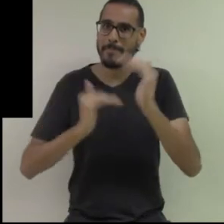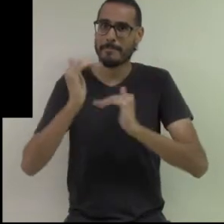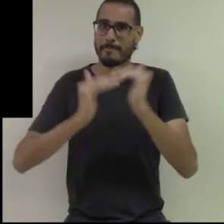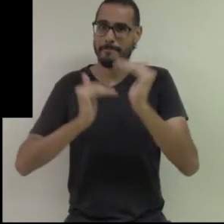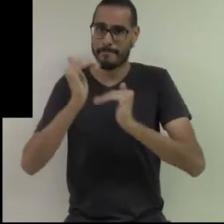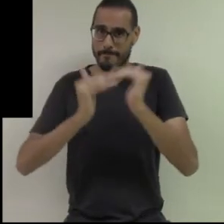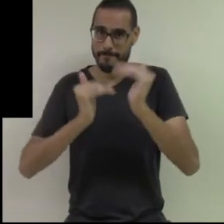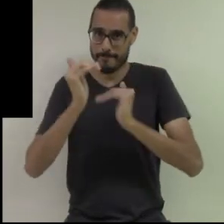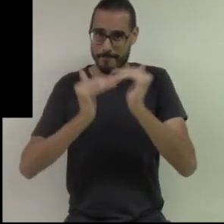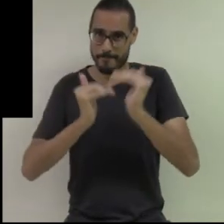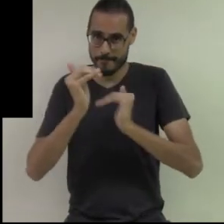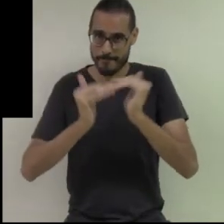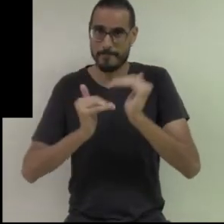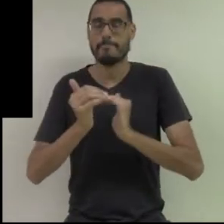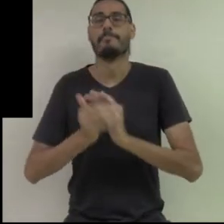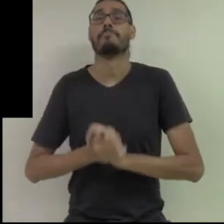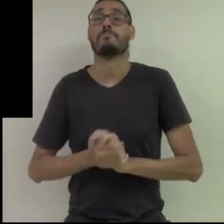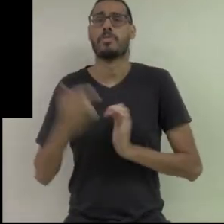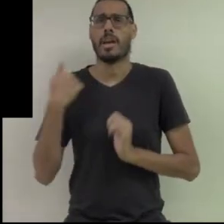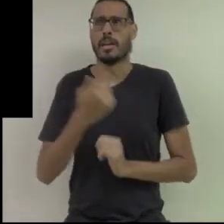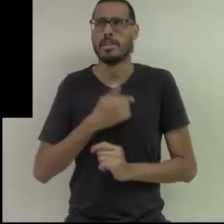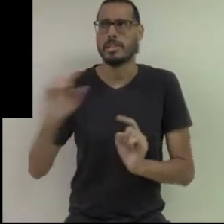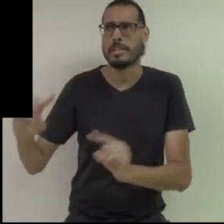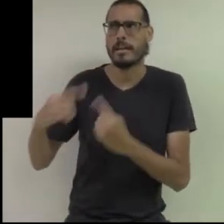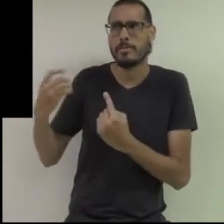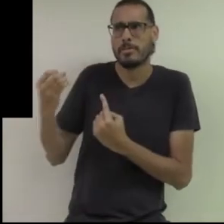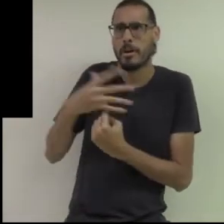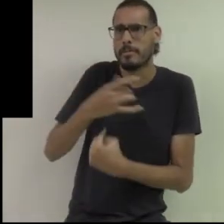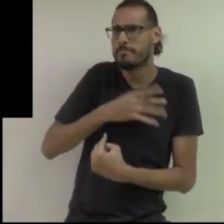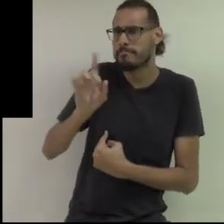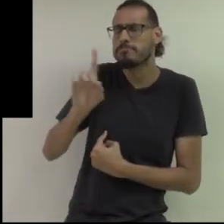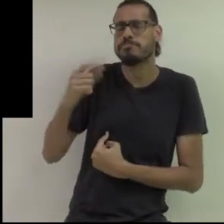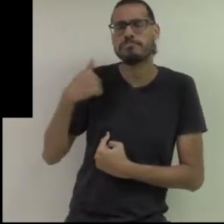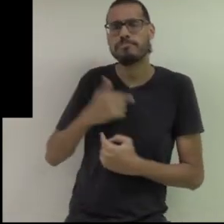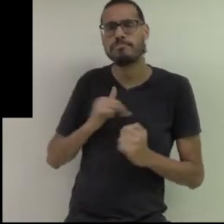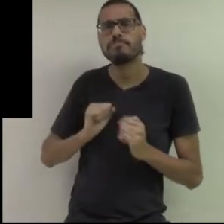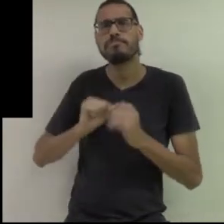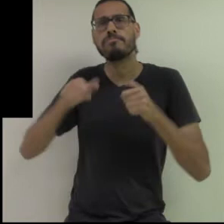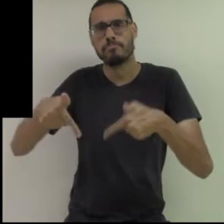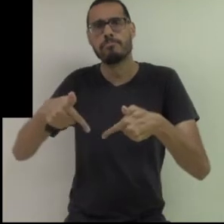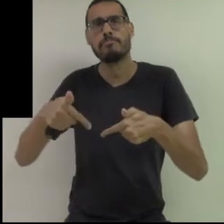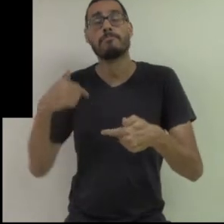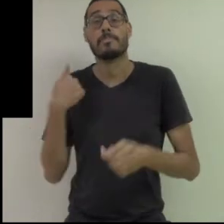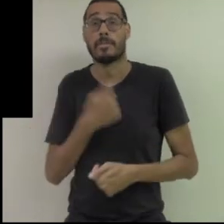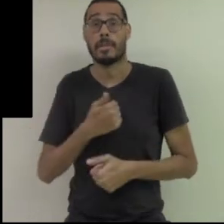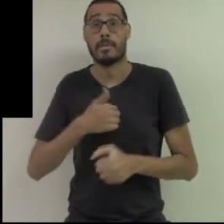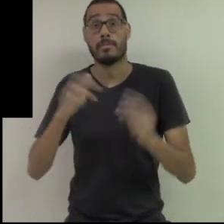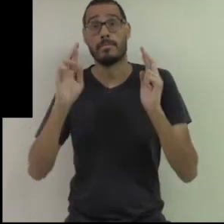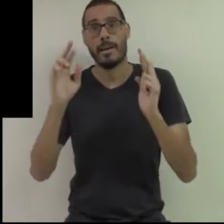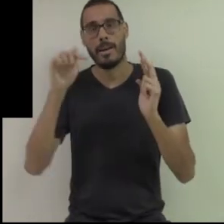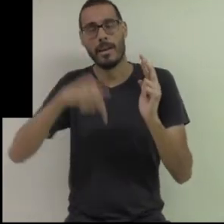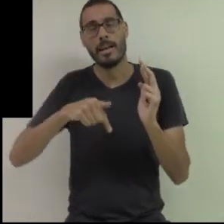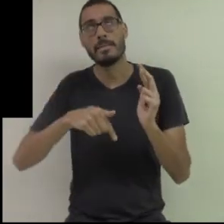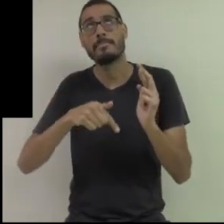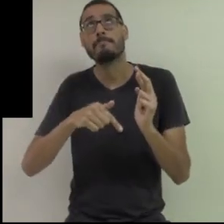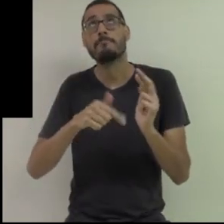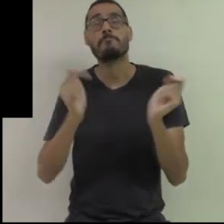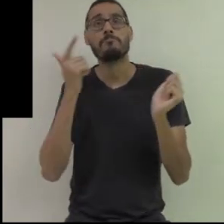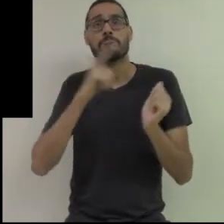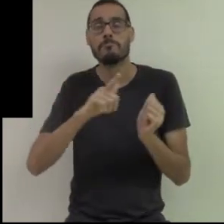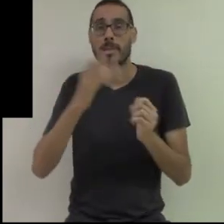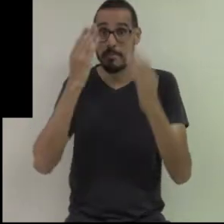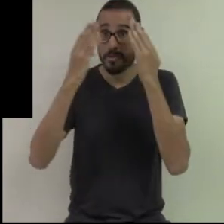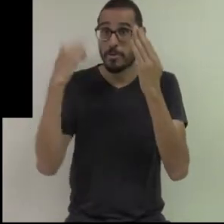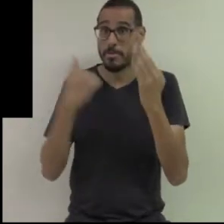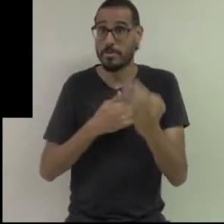está atenta e que não recua frente a novos desafios. Esperamos que esse evento seja mais um passo em direção à psicologia que buscamos